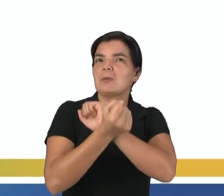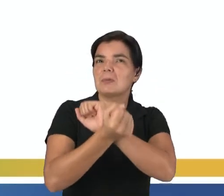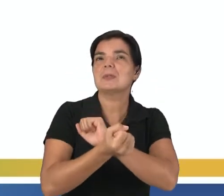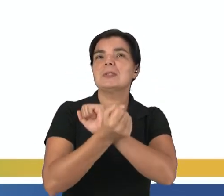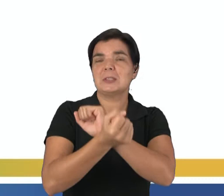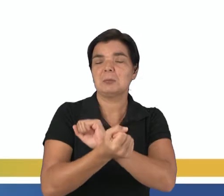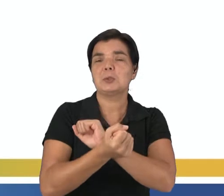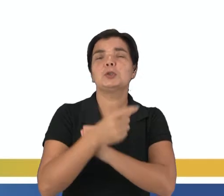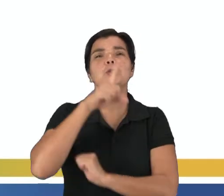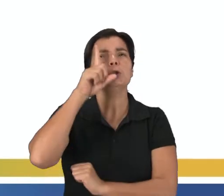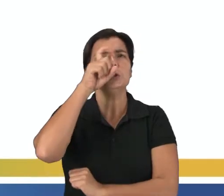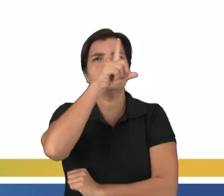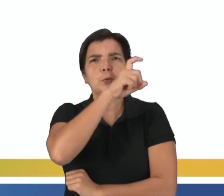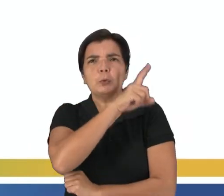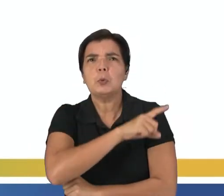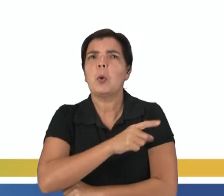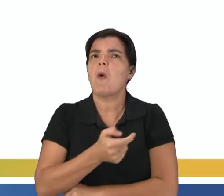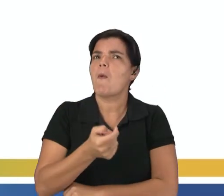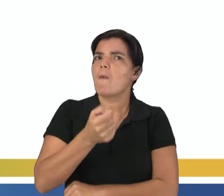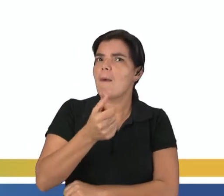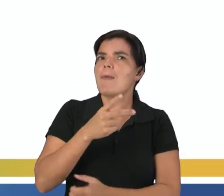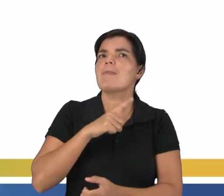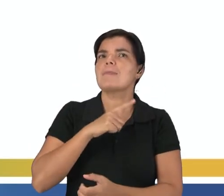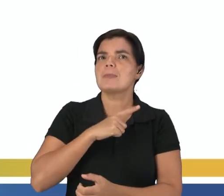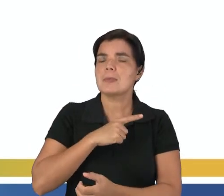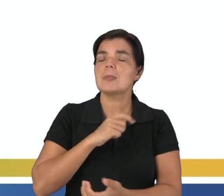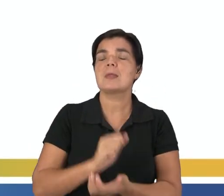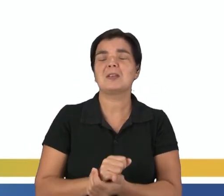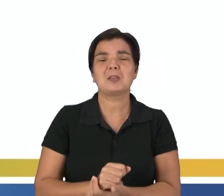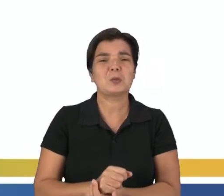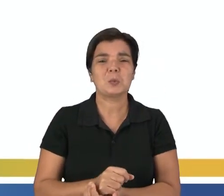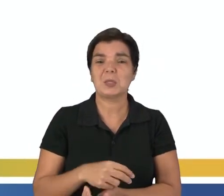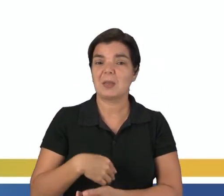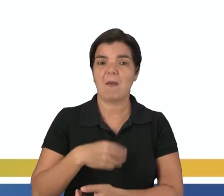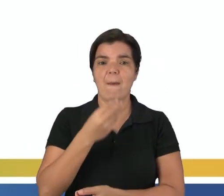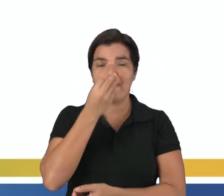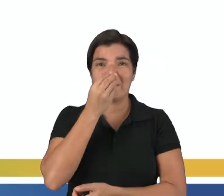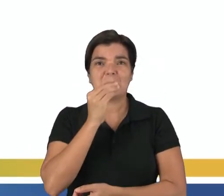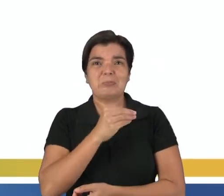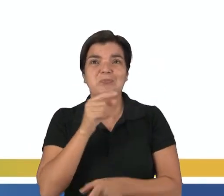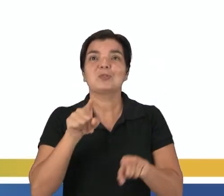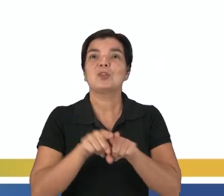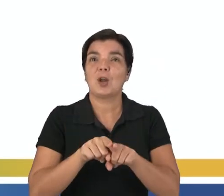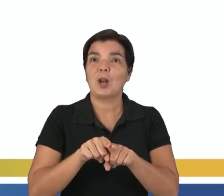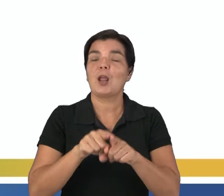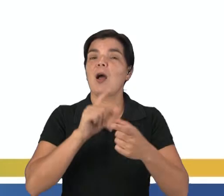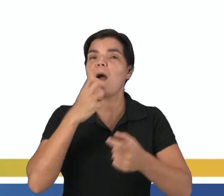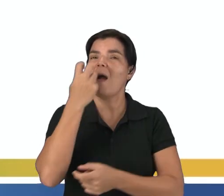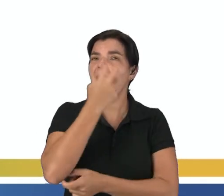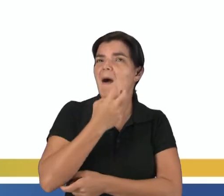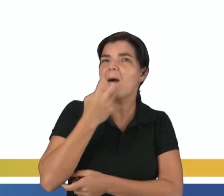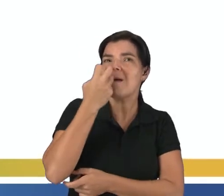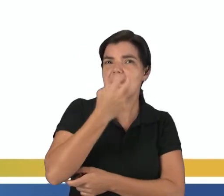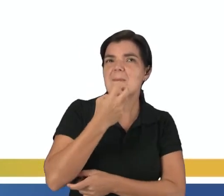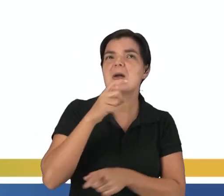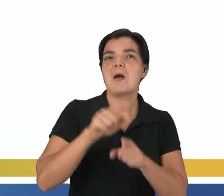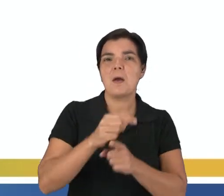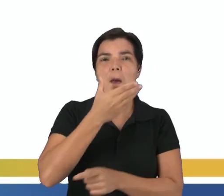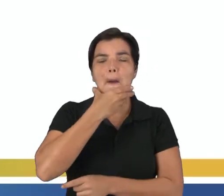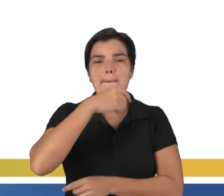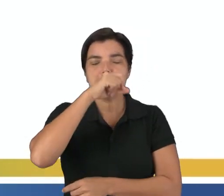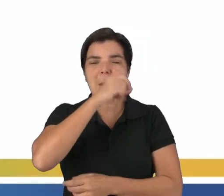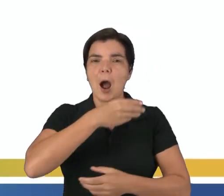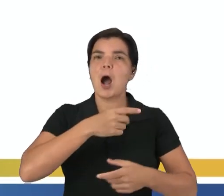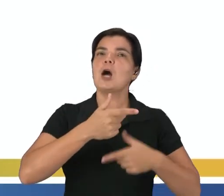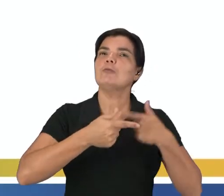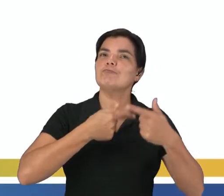dos escravos tenha sido extremamente dura, quase sempre em condições subhumanas, a tradição oral, aquela passada de pai para